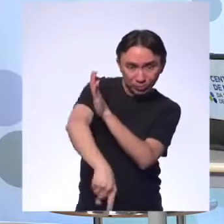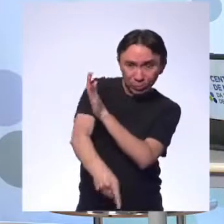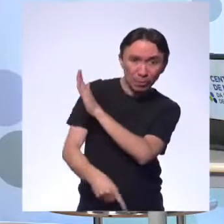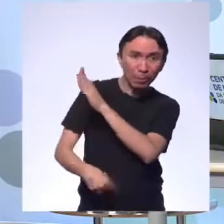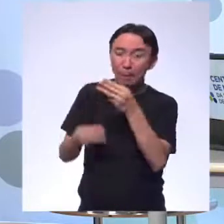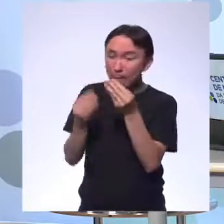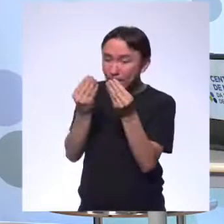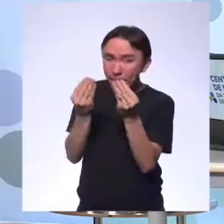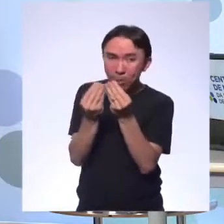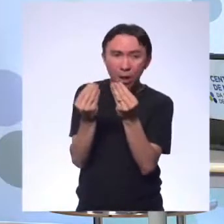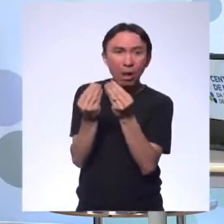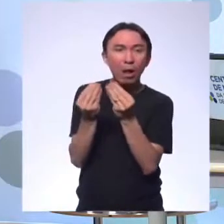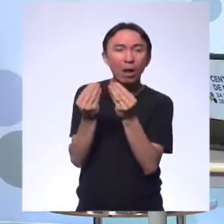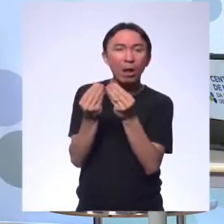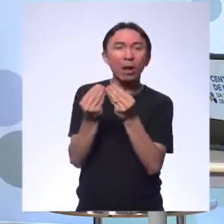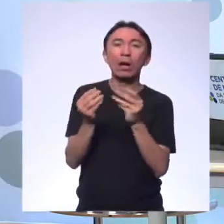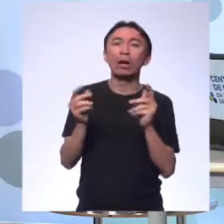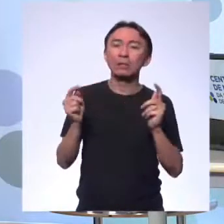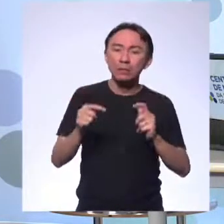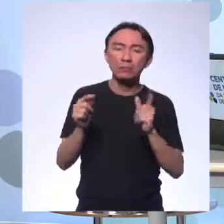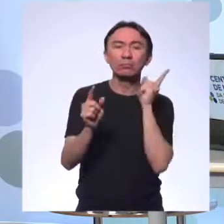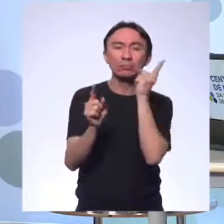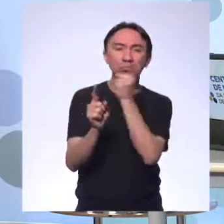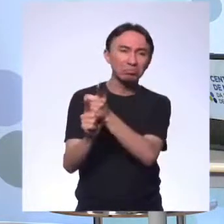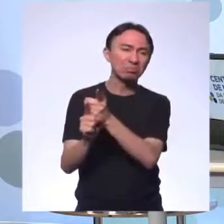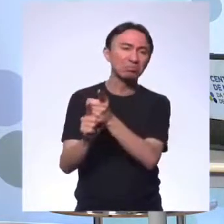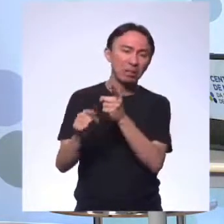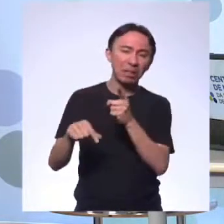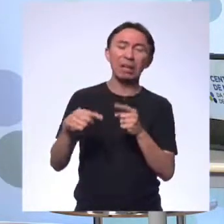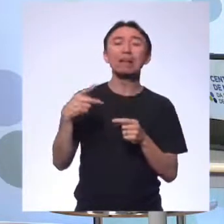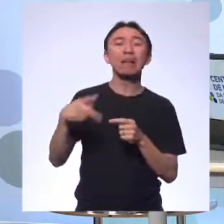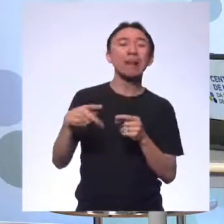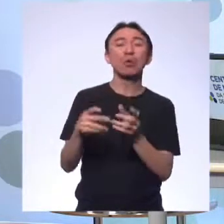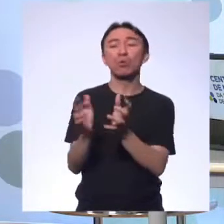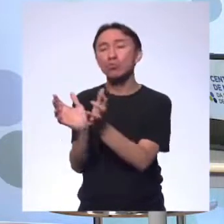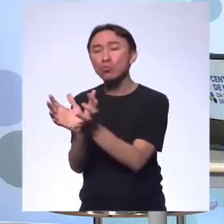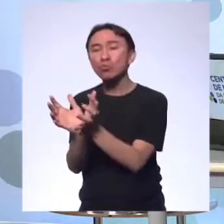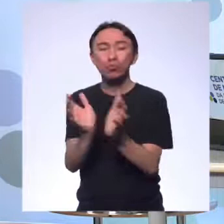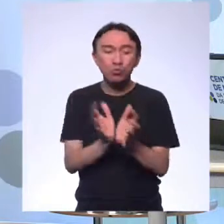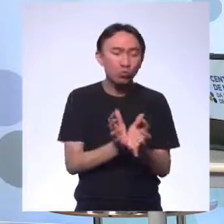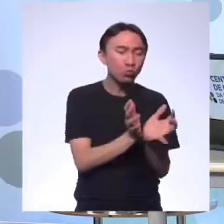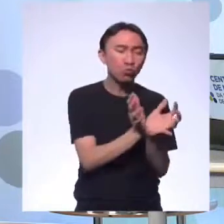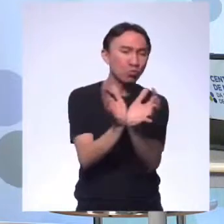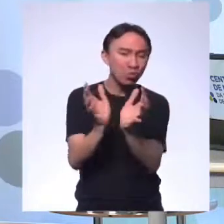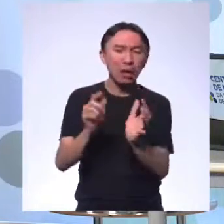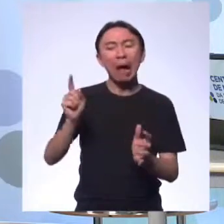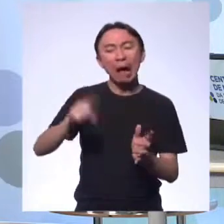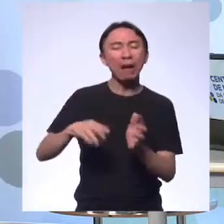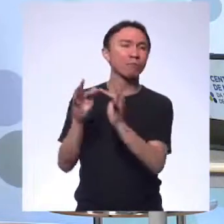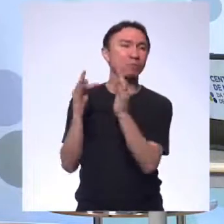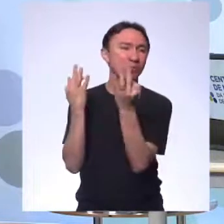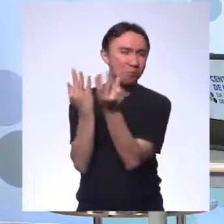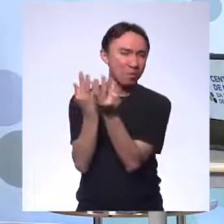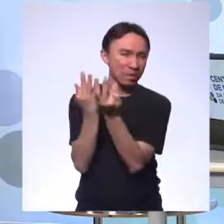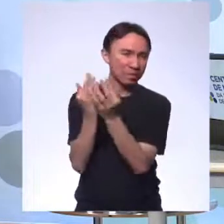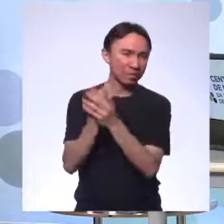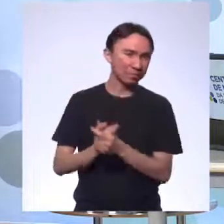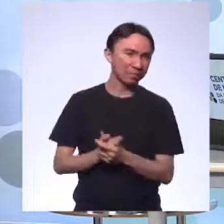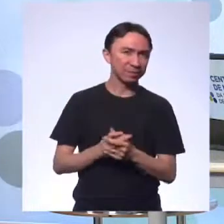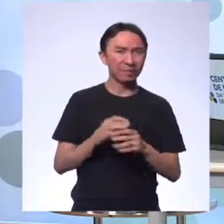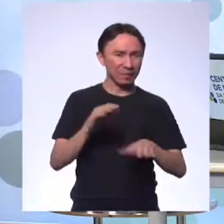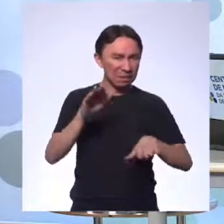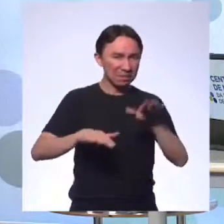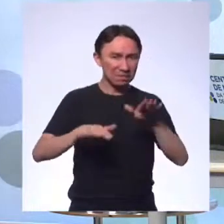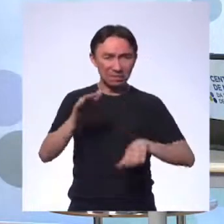mais precisa de parentesco entre os seres vivos, né? Então, aquela velha história que às vezes os nossos olhos